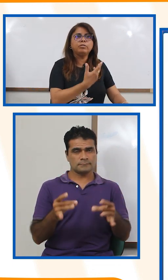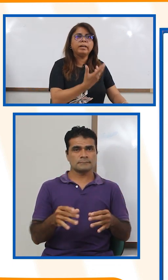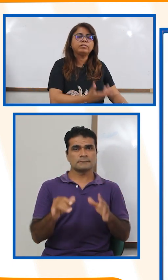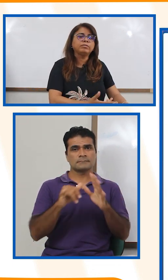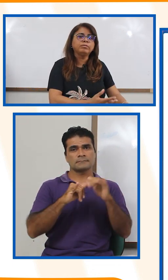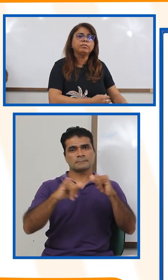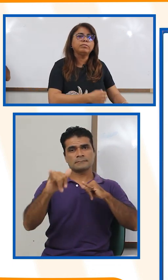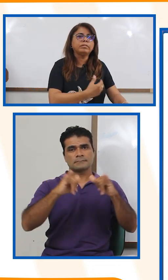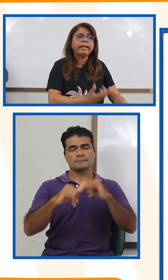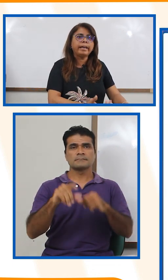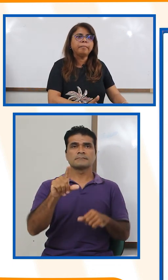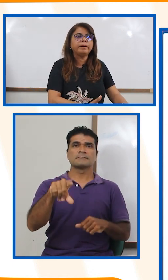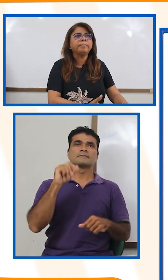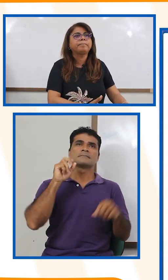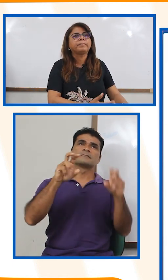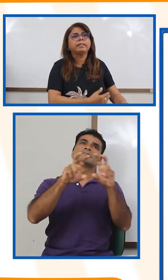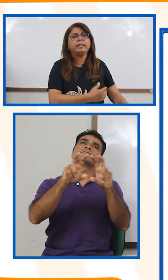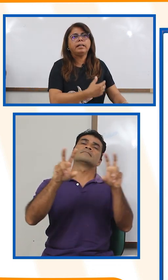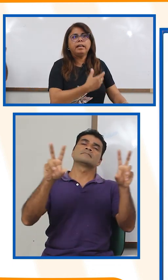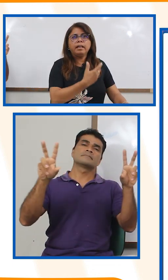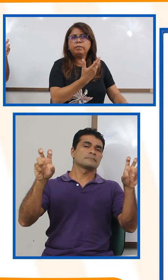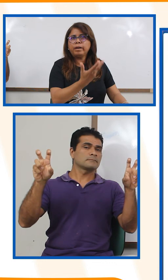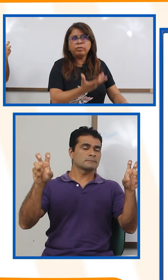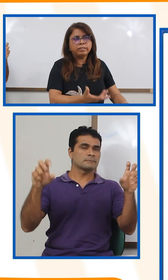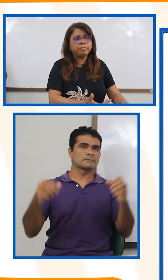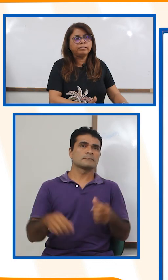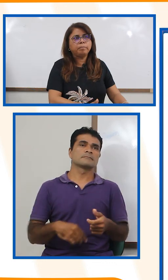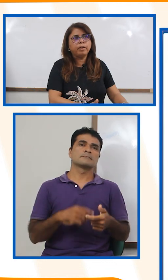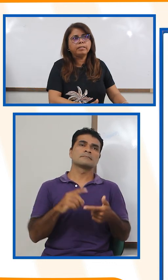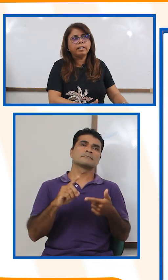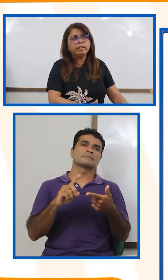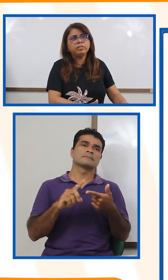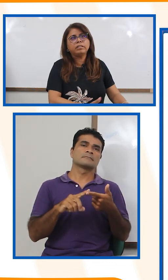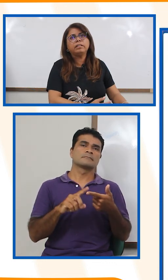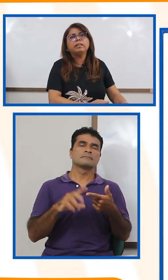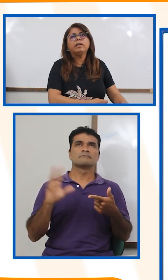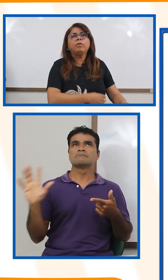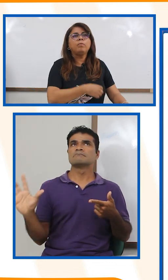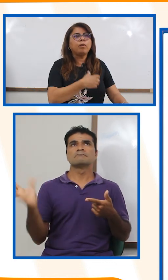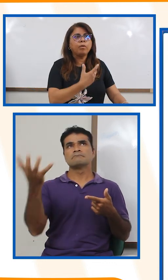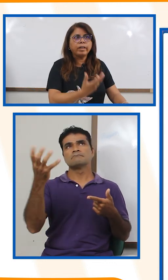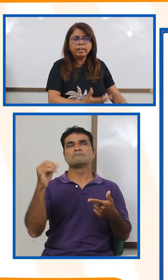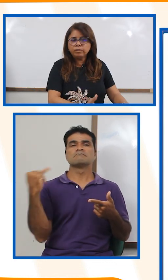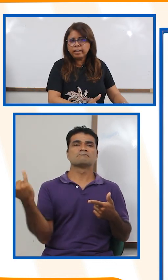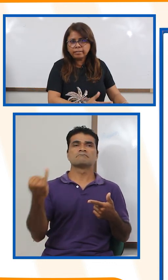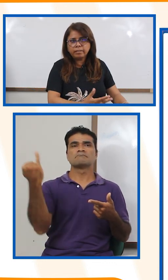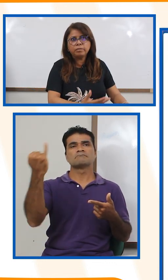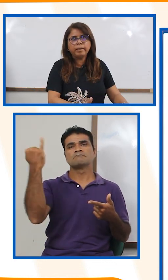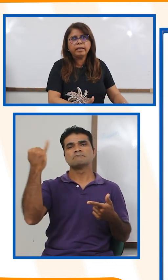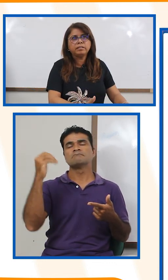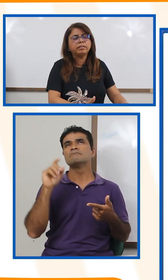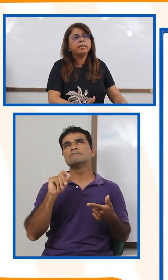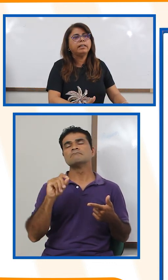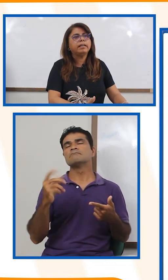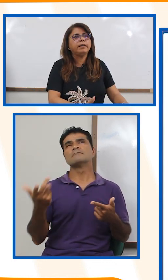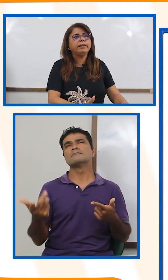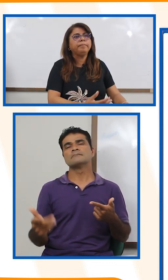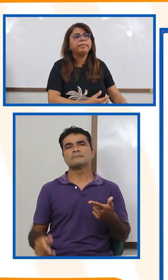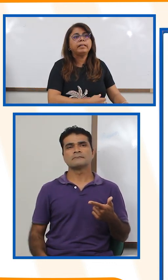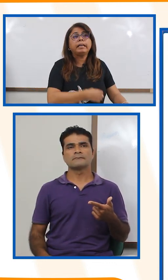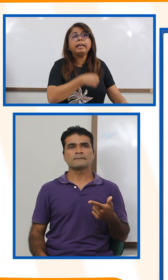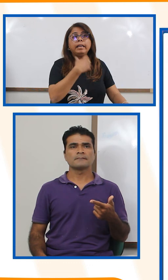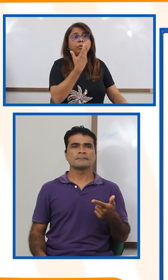Escolha um assunto, um tema, um acontecimento importante, um ocorrido recentemente,